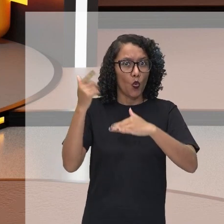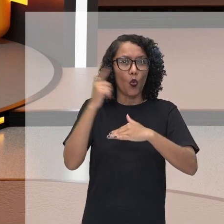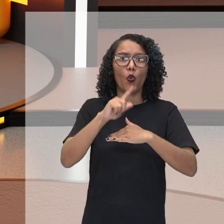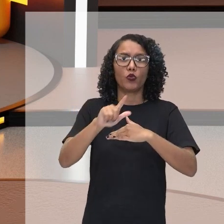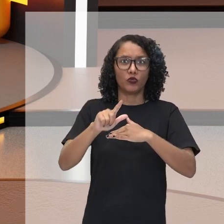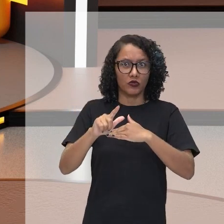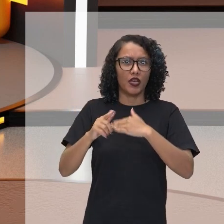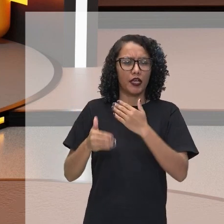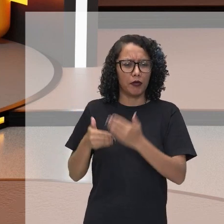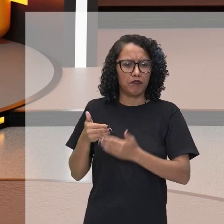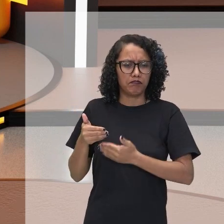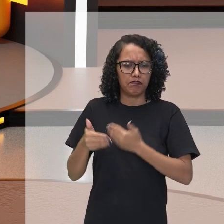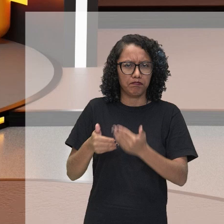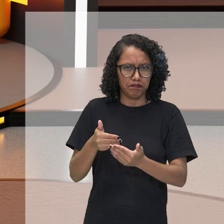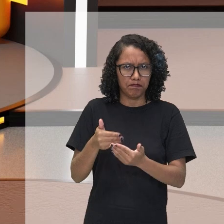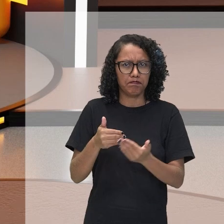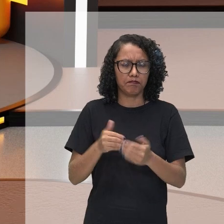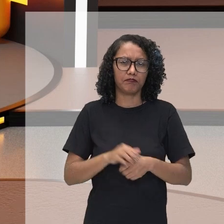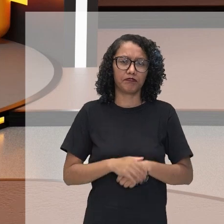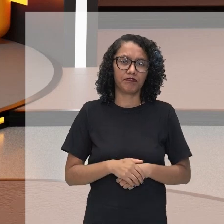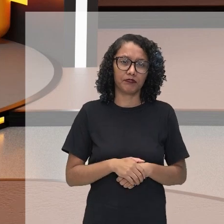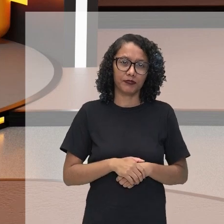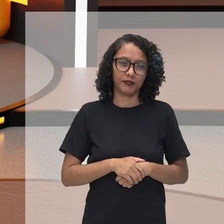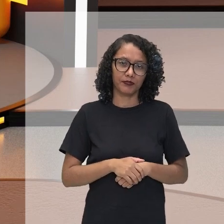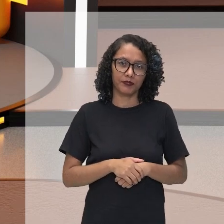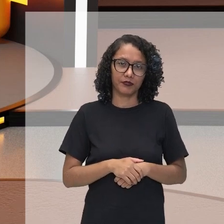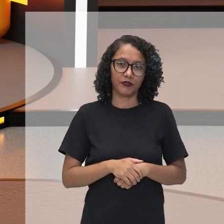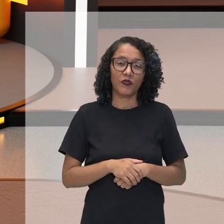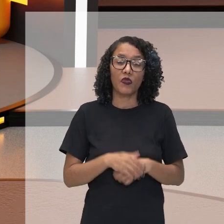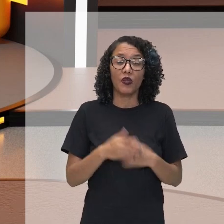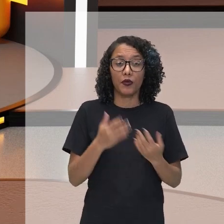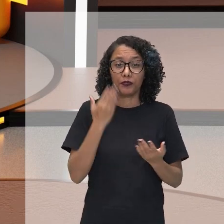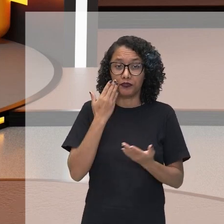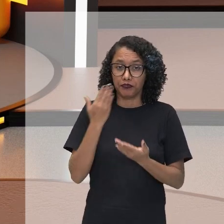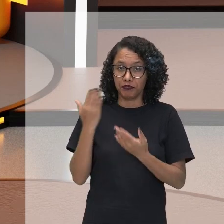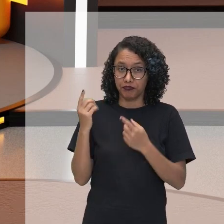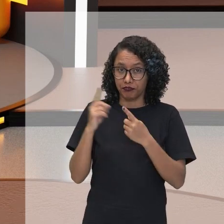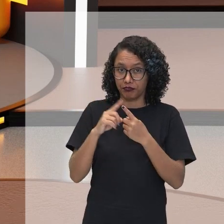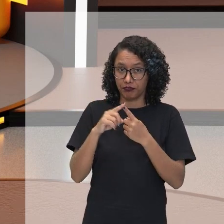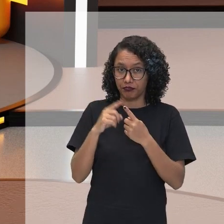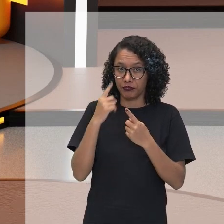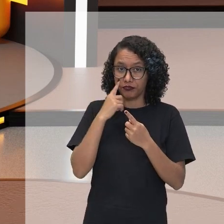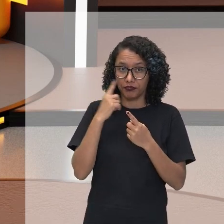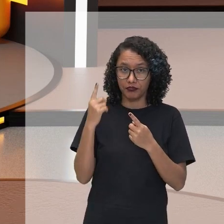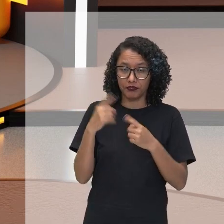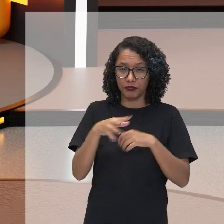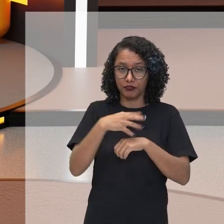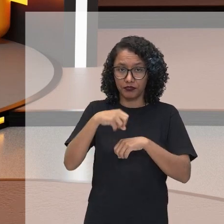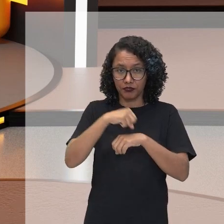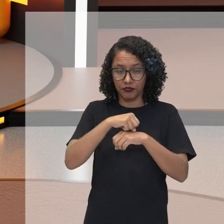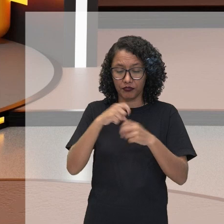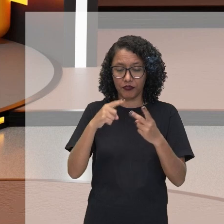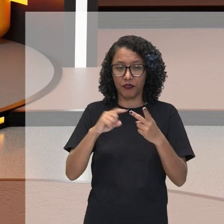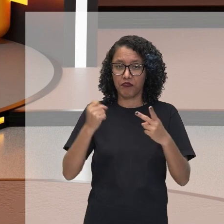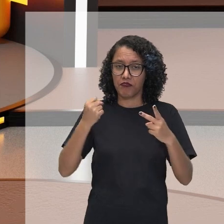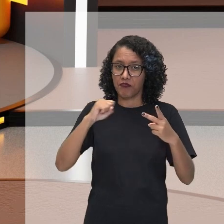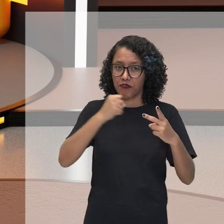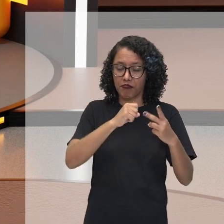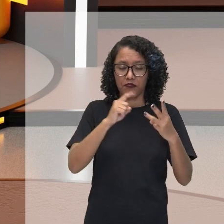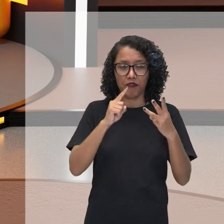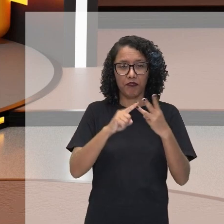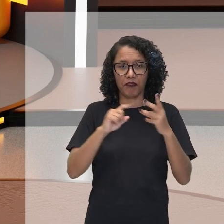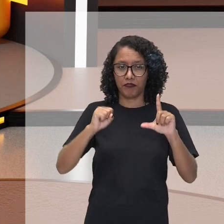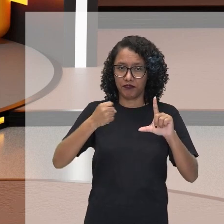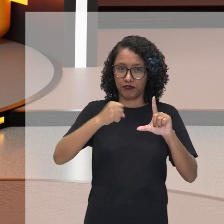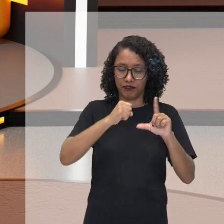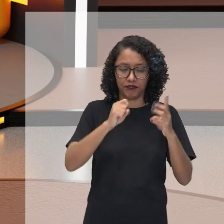passar dos anos. No caso, nós iremos estudar sobre Singapura, Taiwan, Hong Kong e